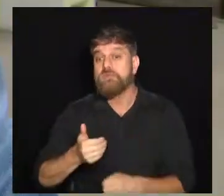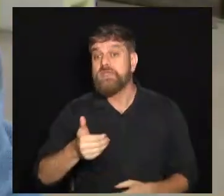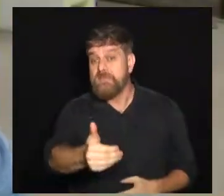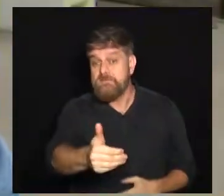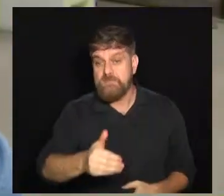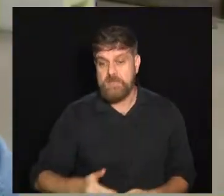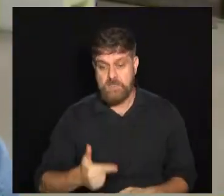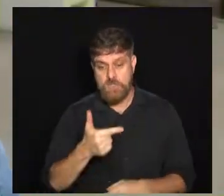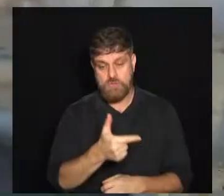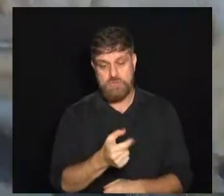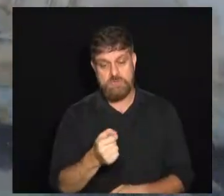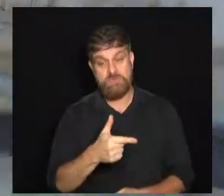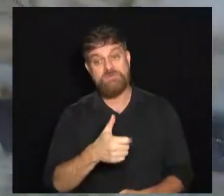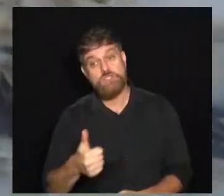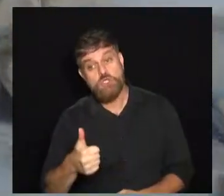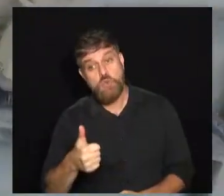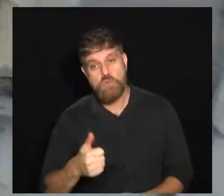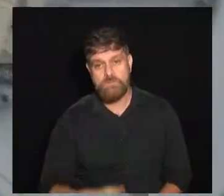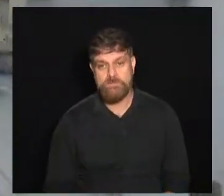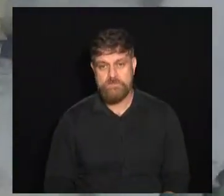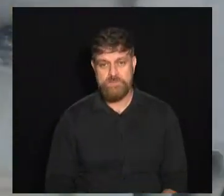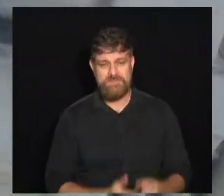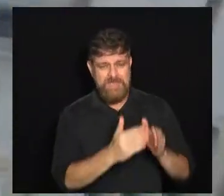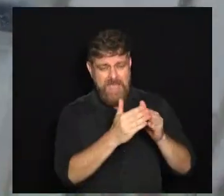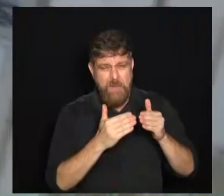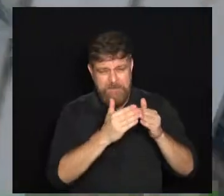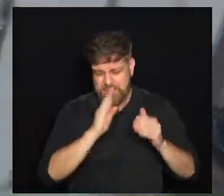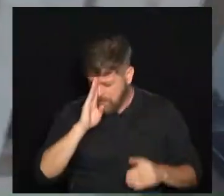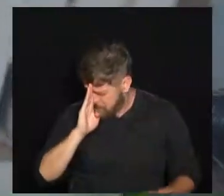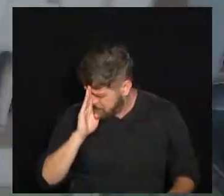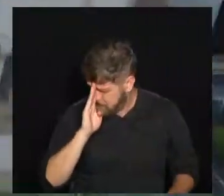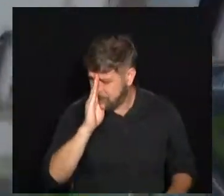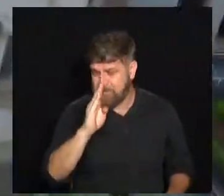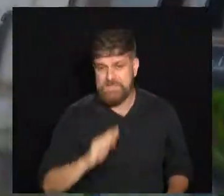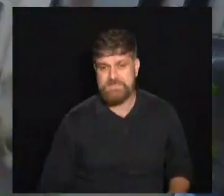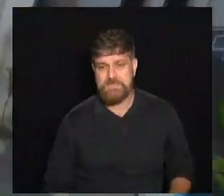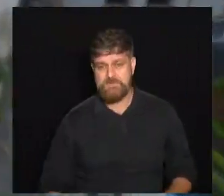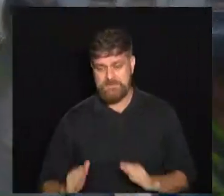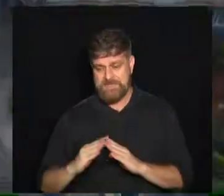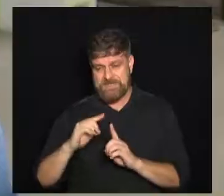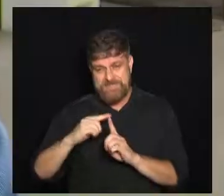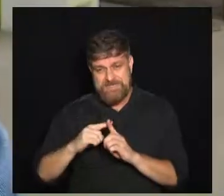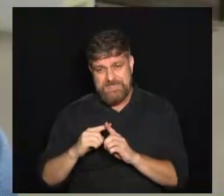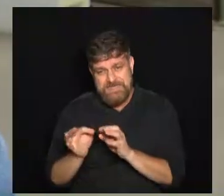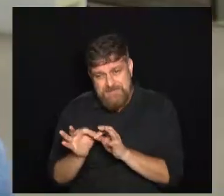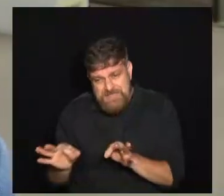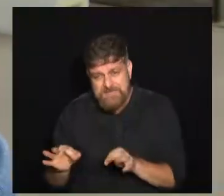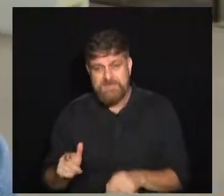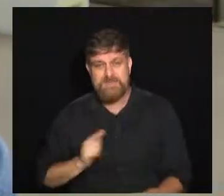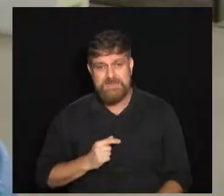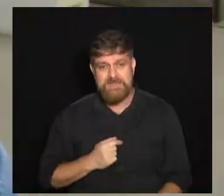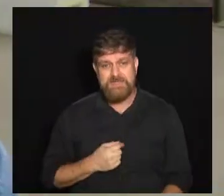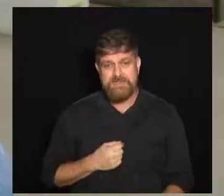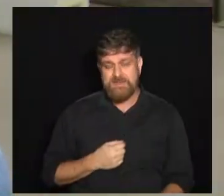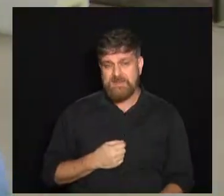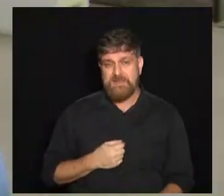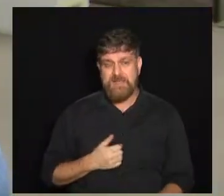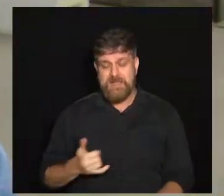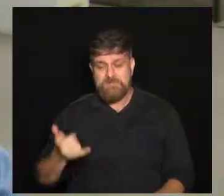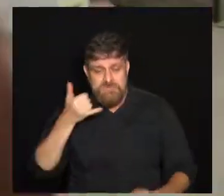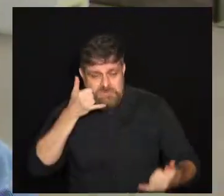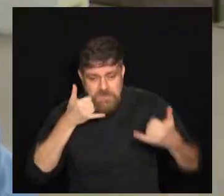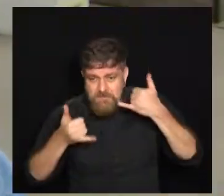de 2021. Este é um pedido principalmente das pequenas igrejas. Muitas igrejas estão me ligando,